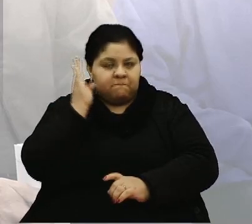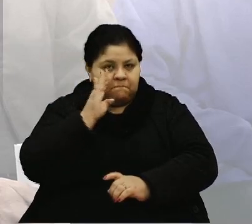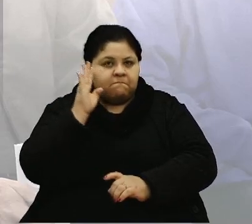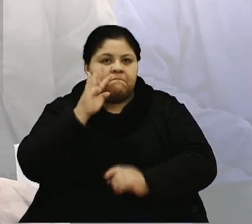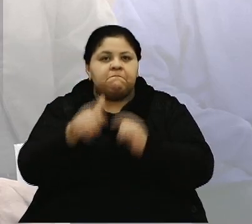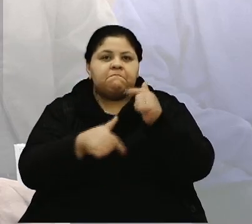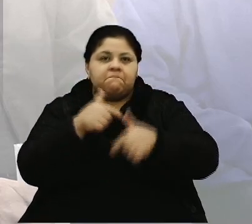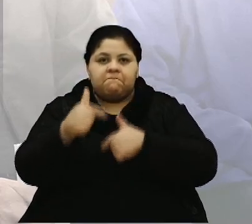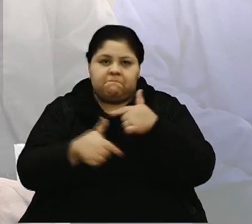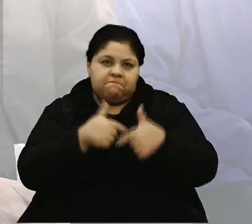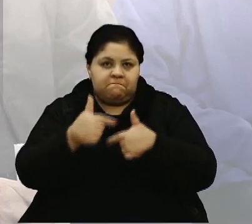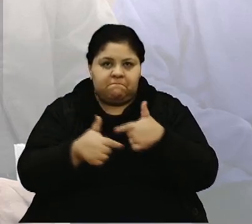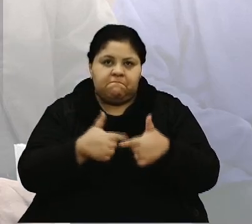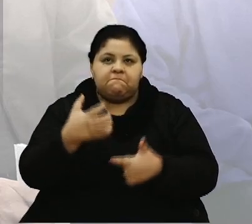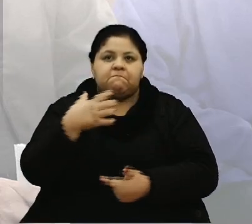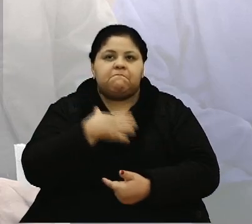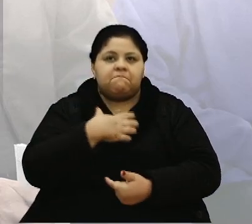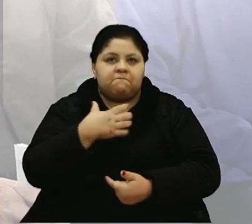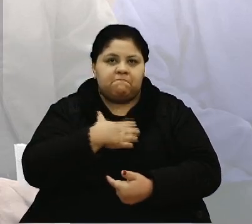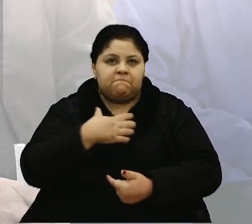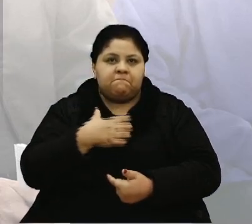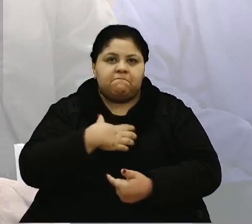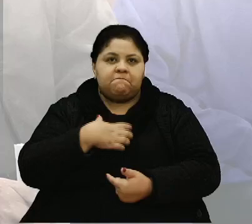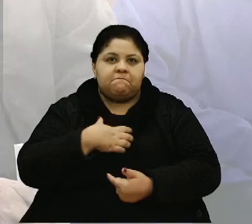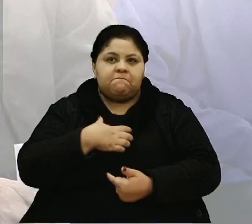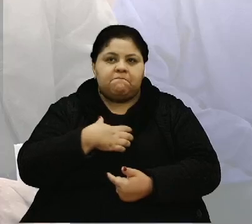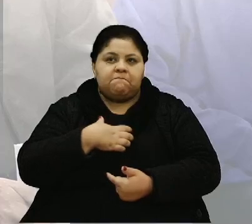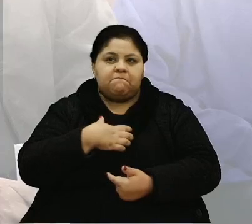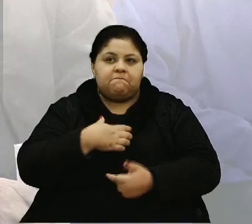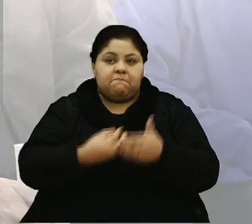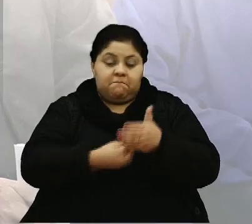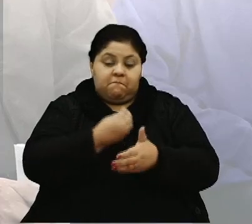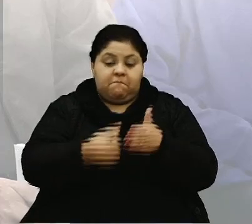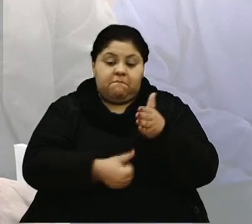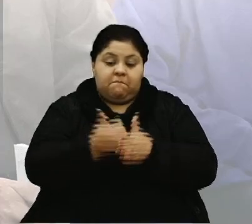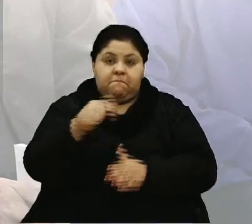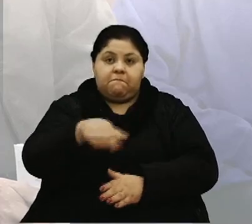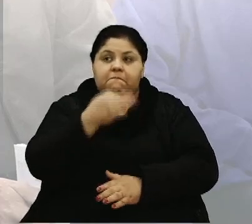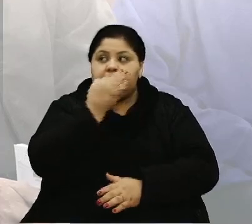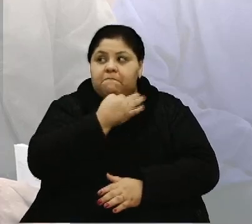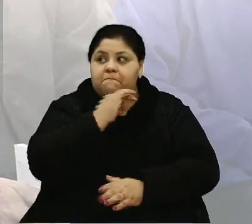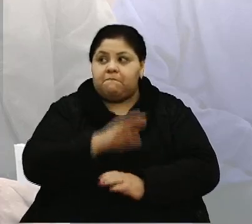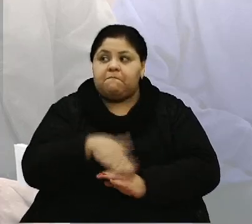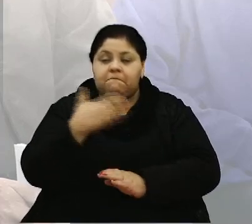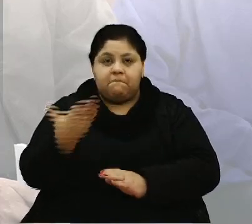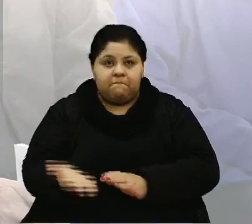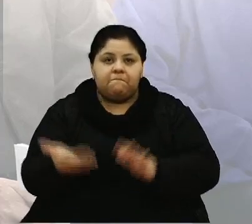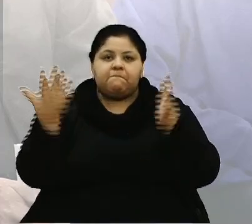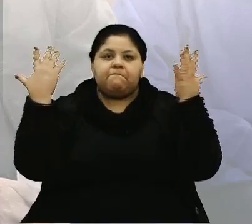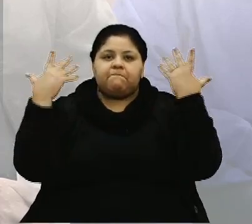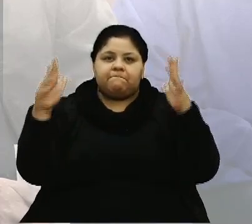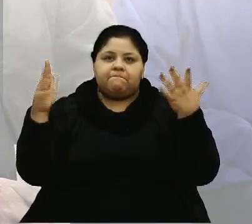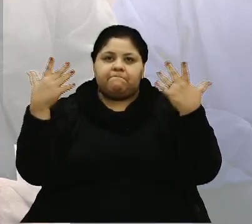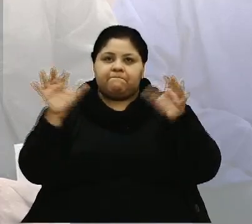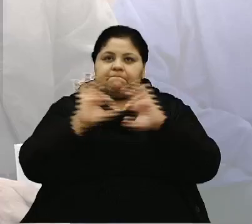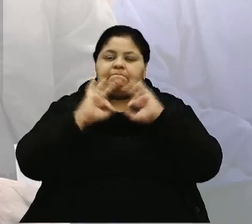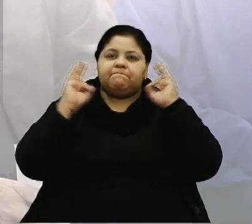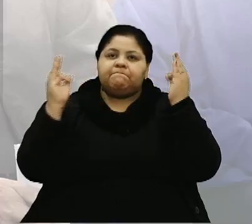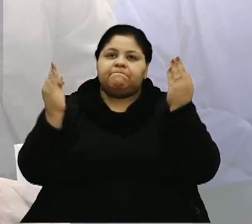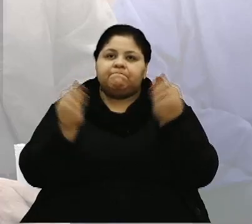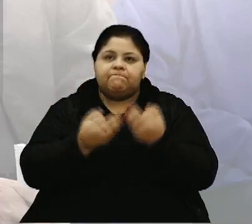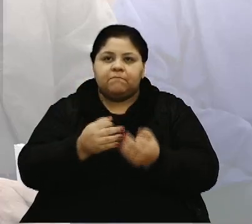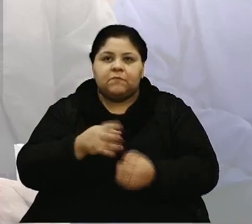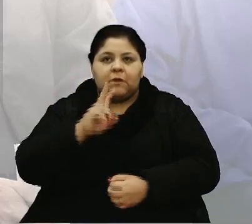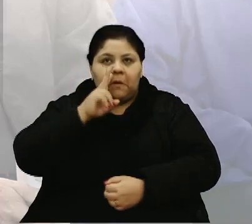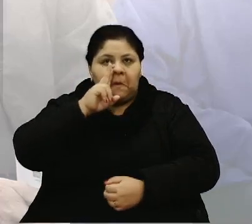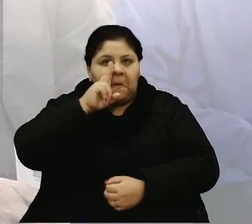gente sente que eles vieram para buscar uma vida melhor aqui em Caxias do Sul. Então, meu voto de congratulação vai para essas famílias guerreiras